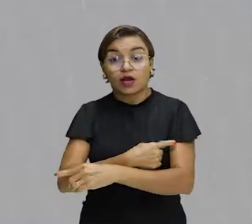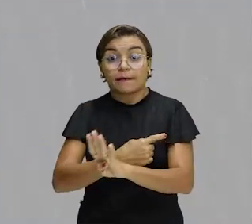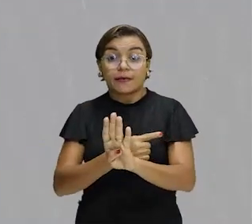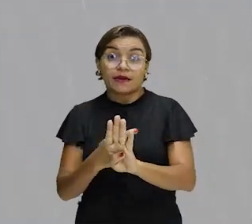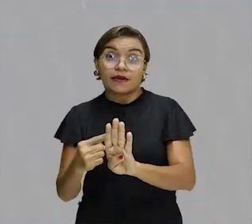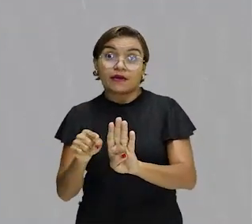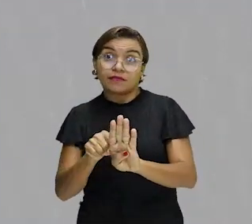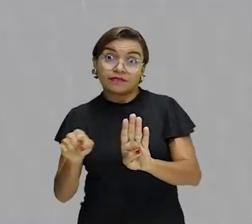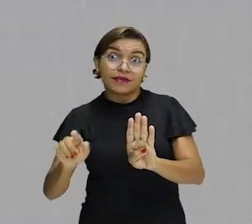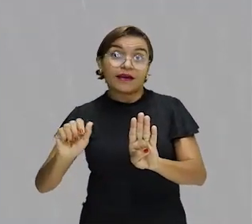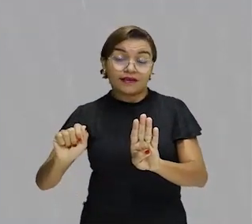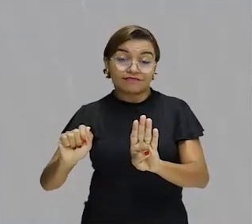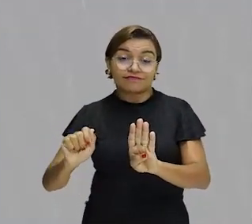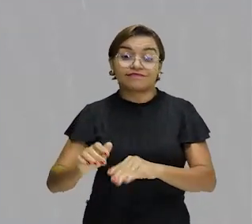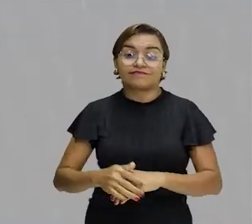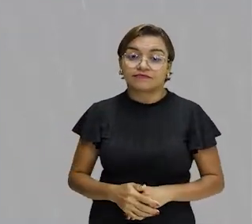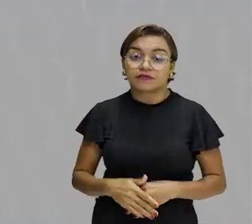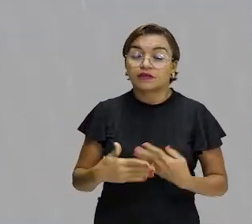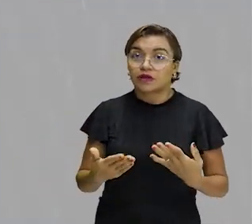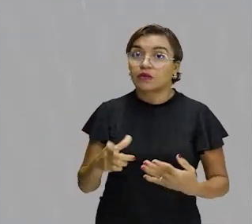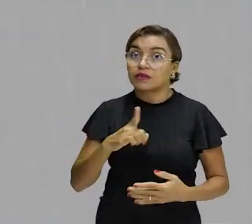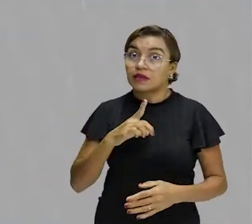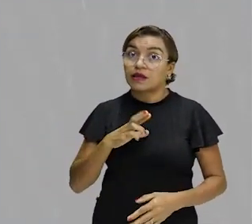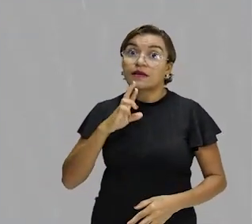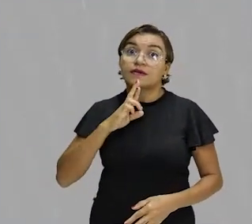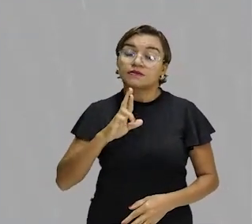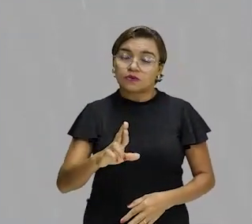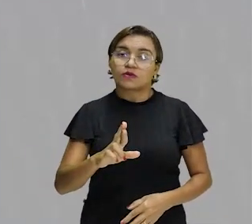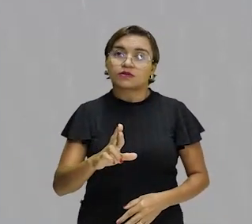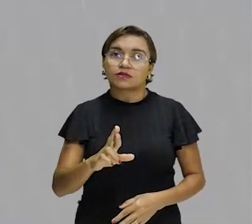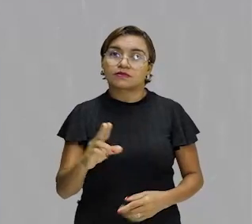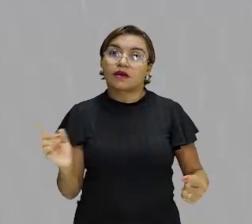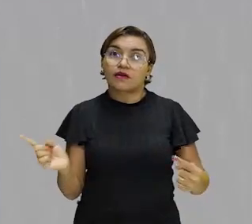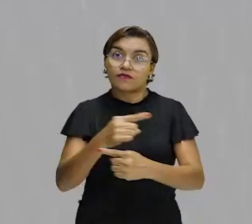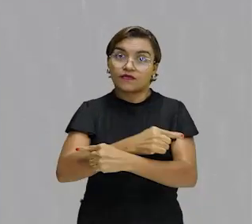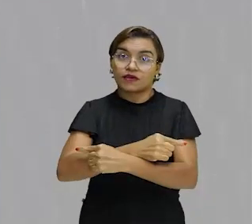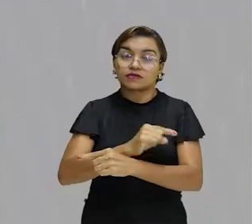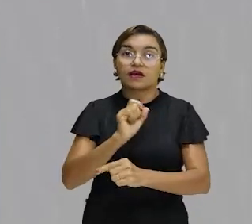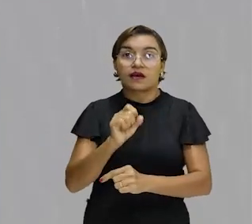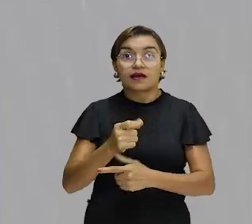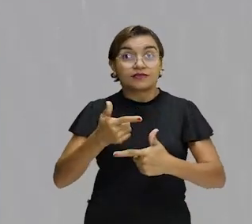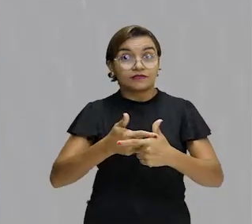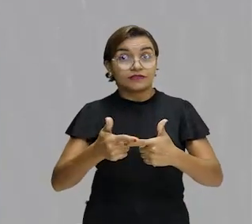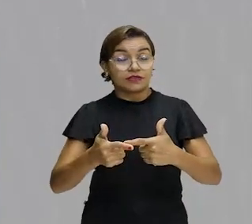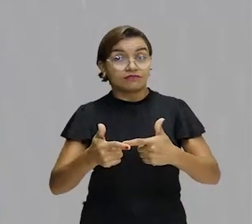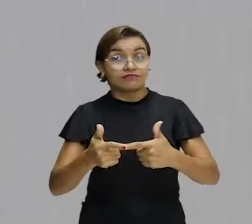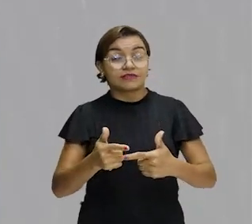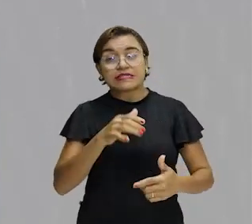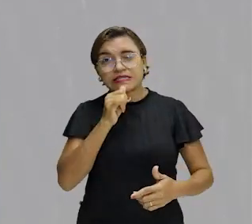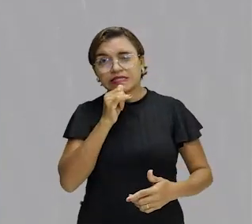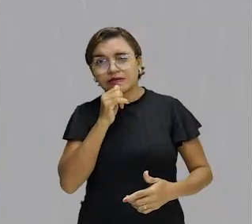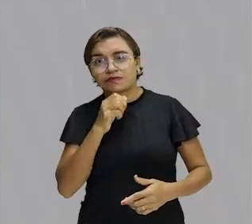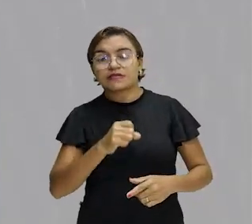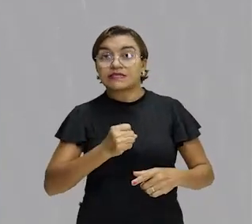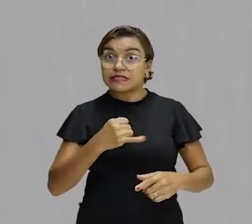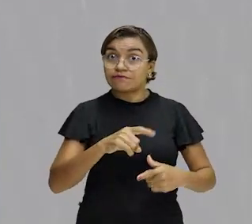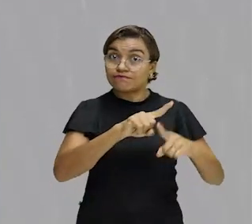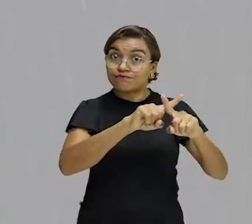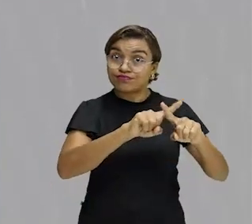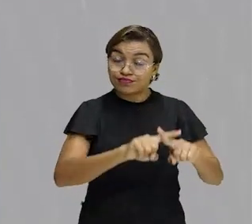essa escrita é importantíssima, tá? E você vai acabar percebendo que se você não